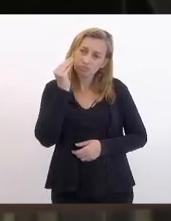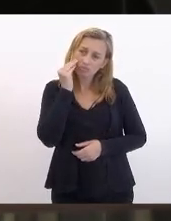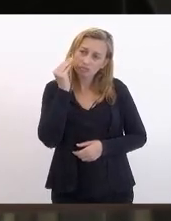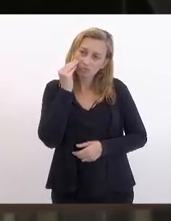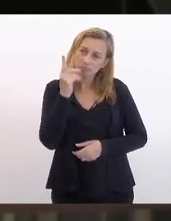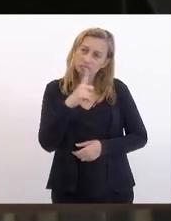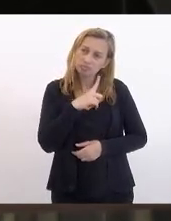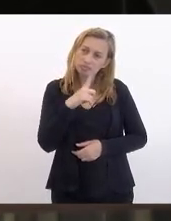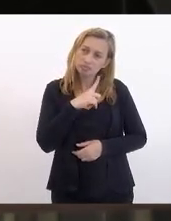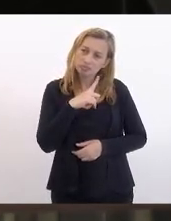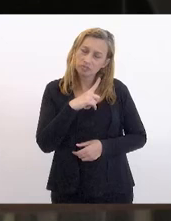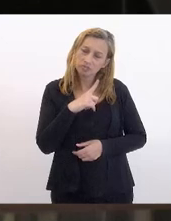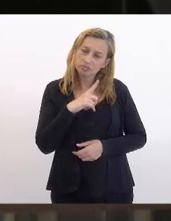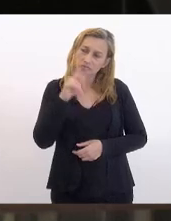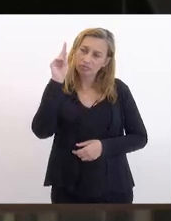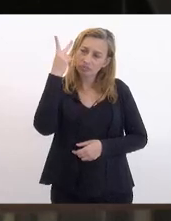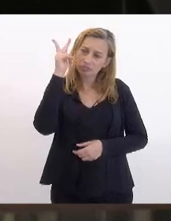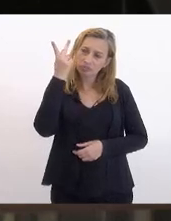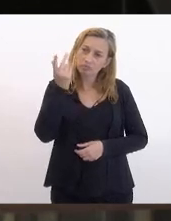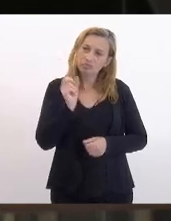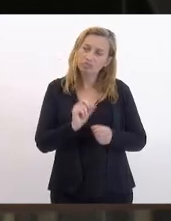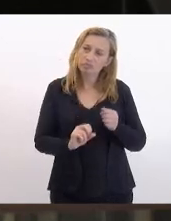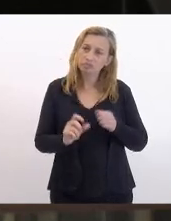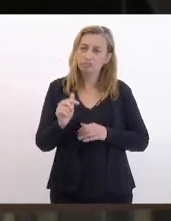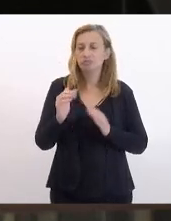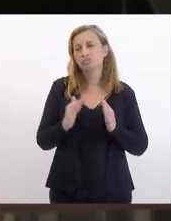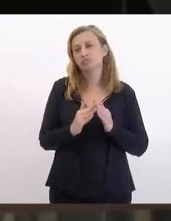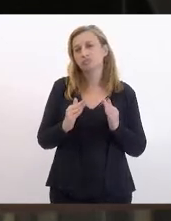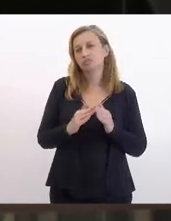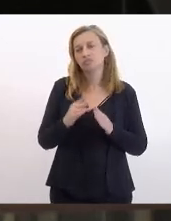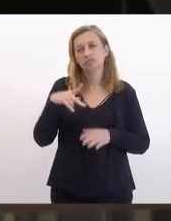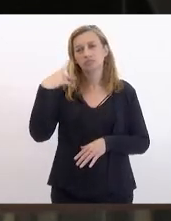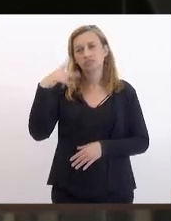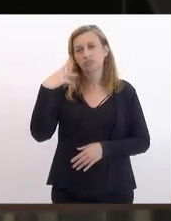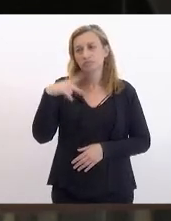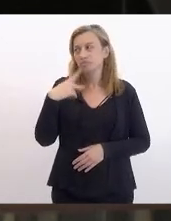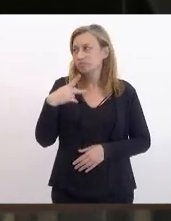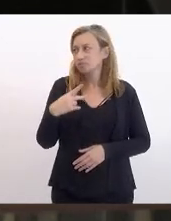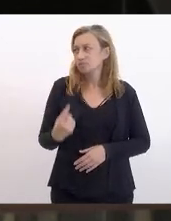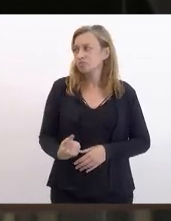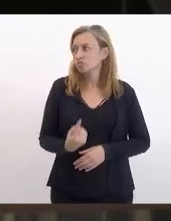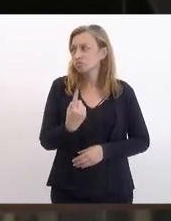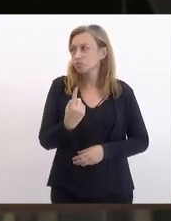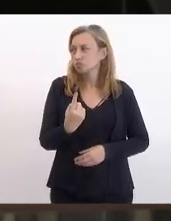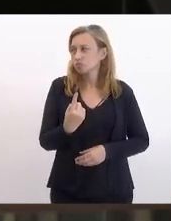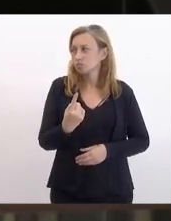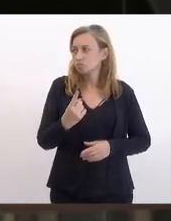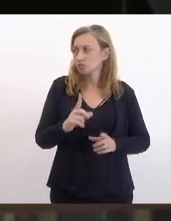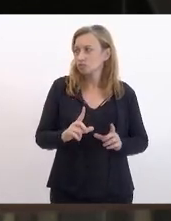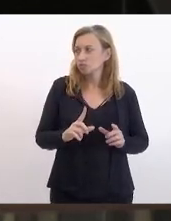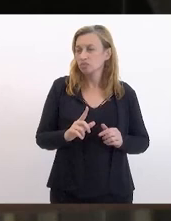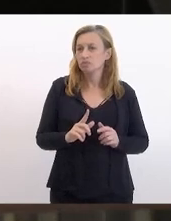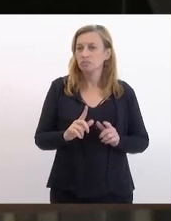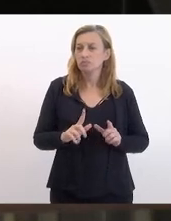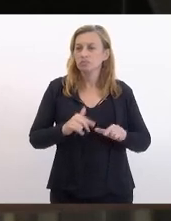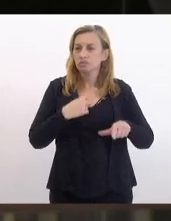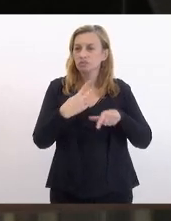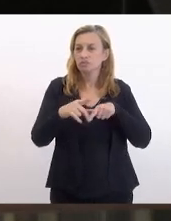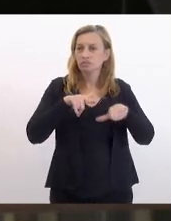de fazermos história nessa casa o Parlamento tem como uma de suas atribuições